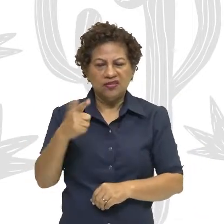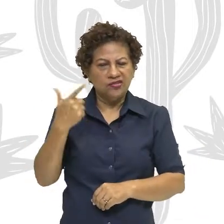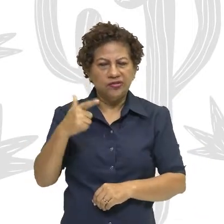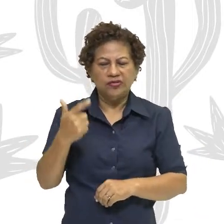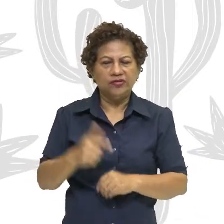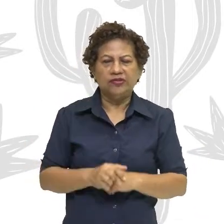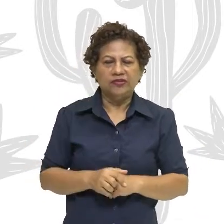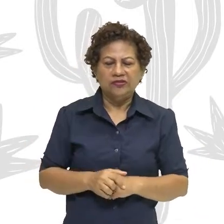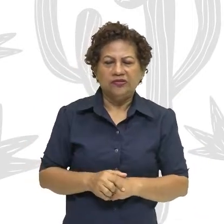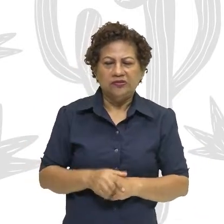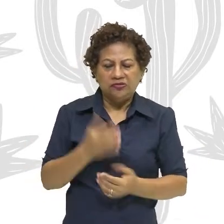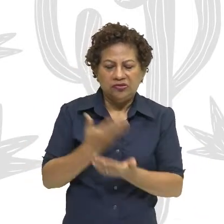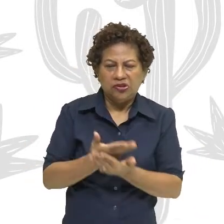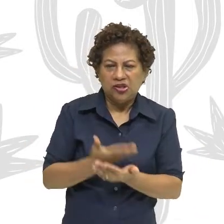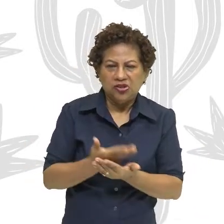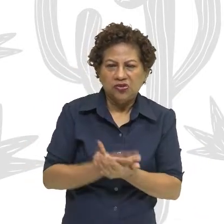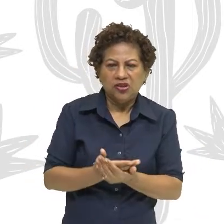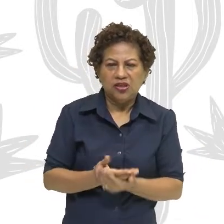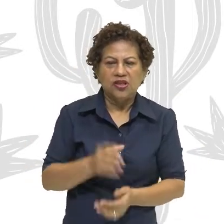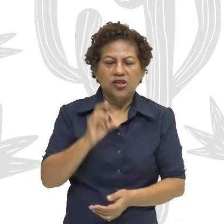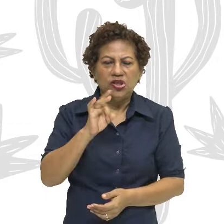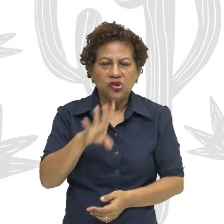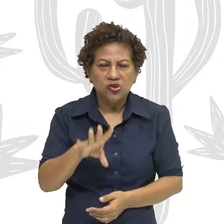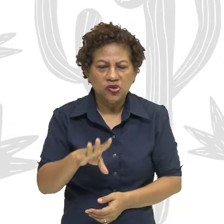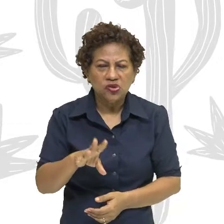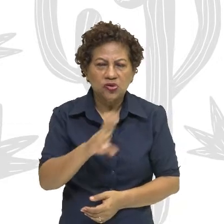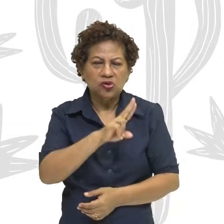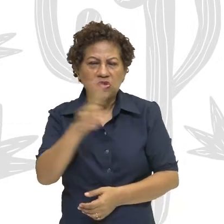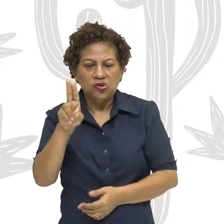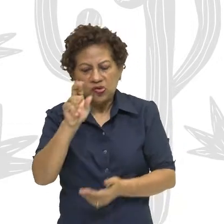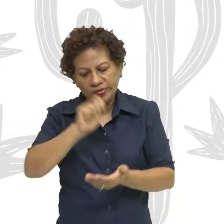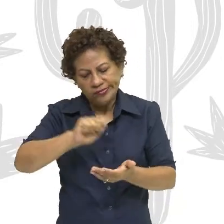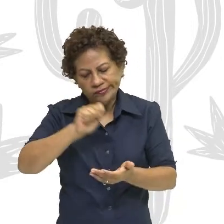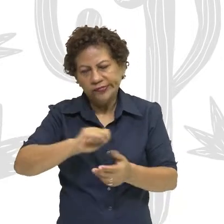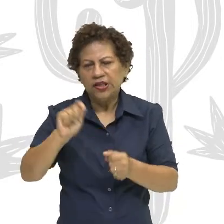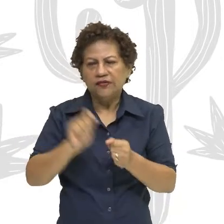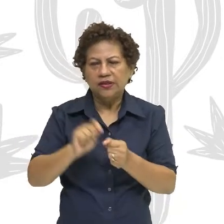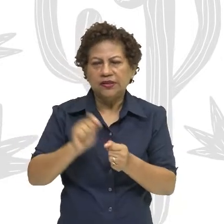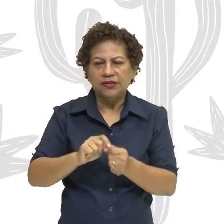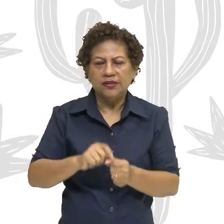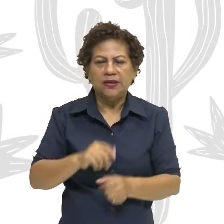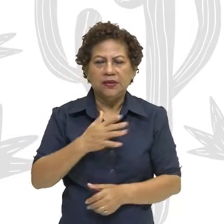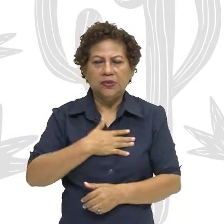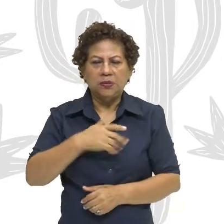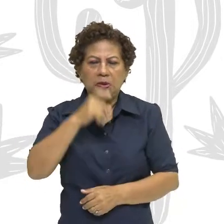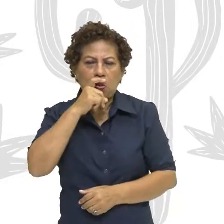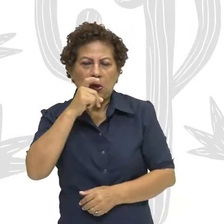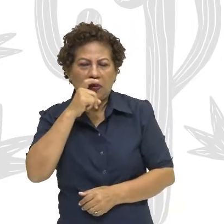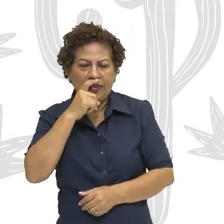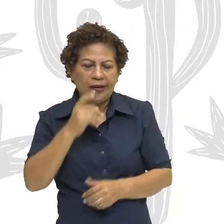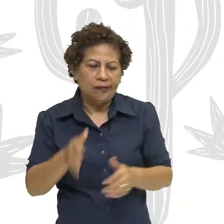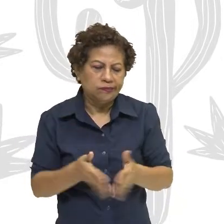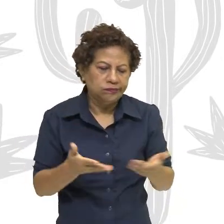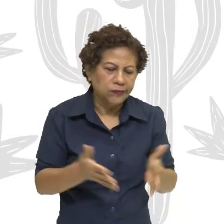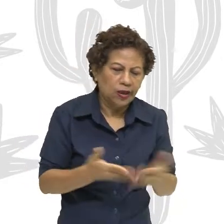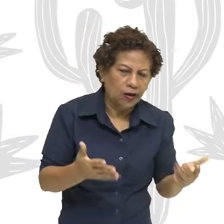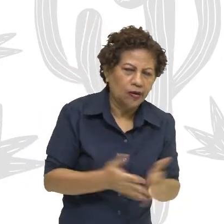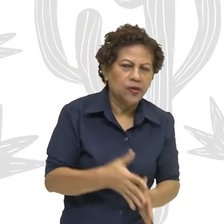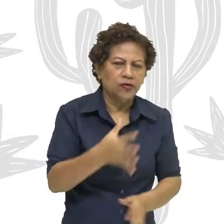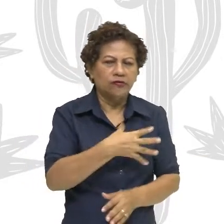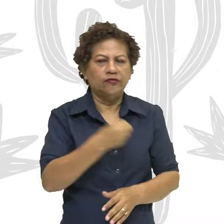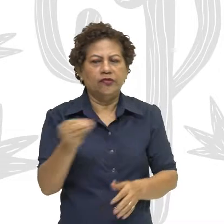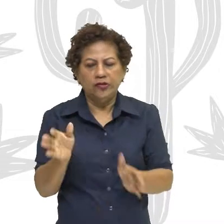estudei, apenas eu sei o meu nome assinar. Meu pai, coitadinho, vivia sem cobre, e o fio do pobre não pode